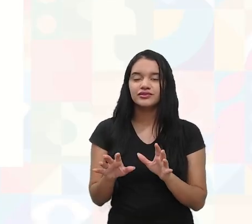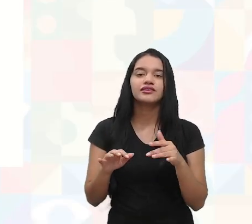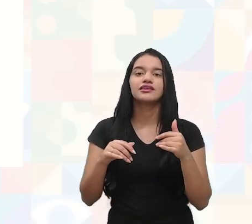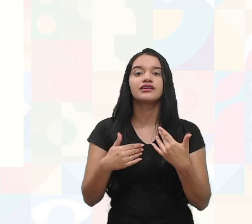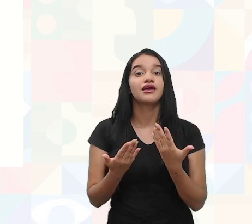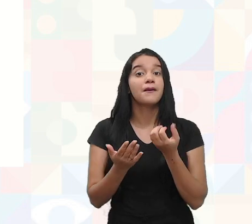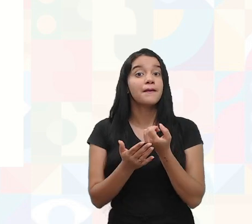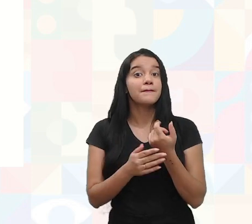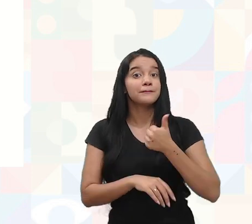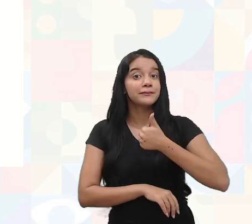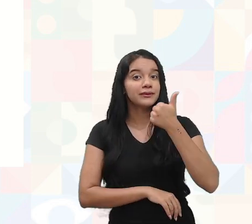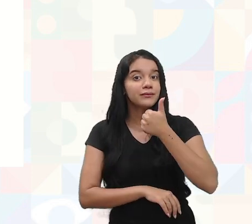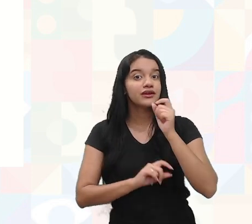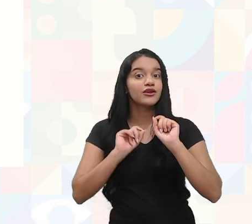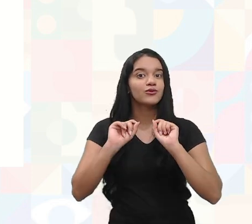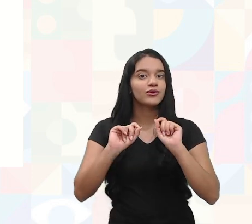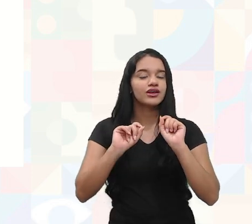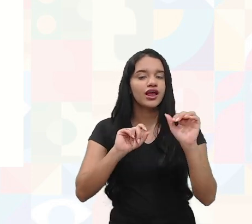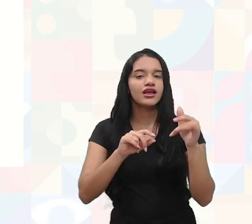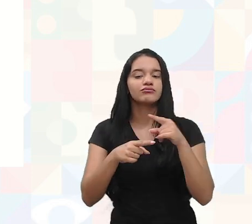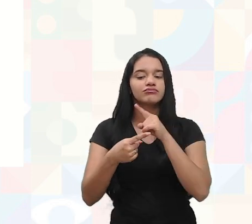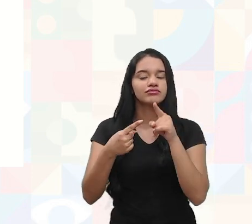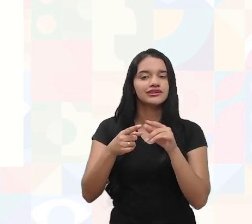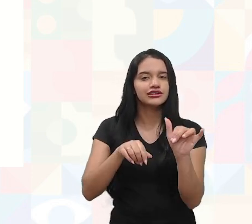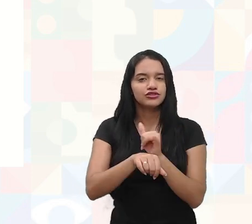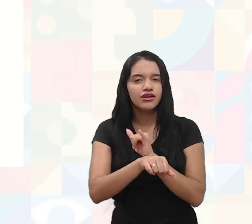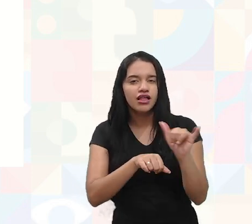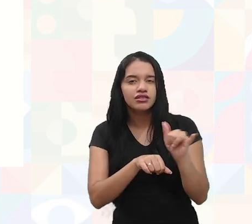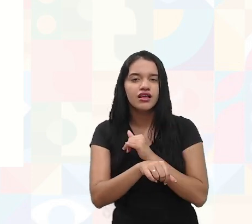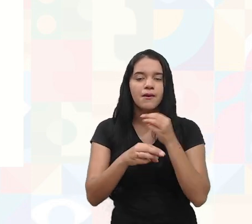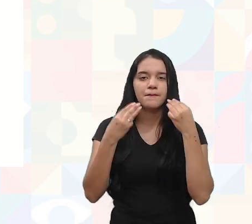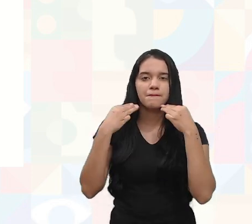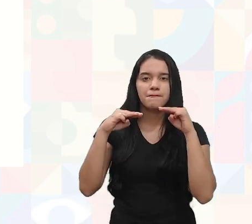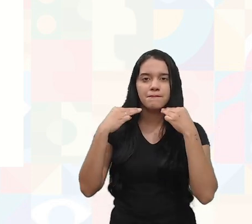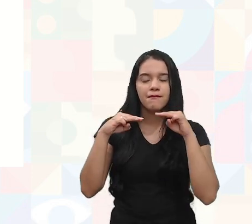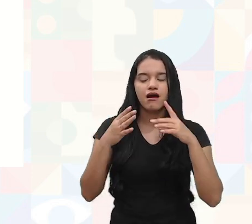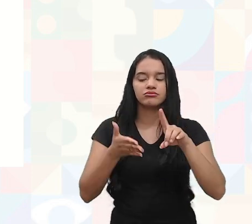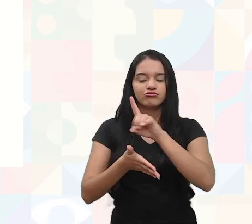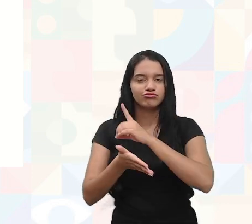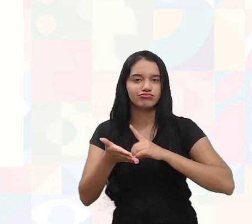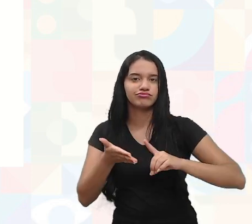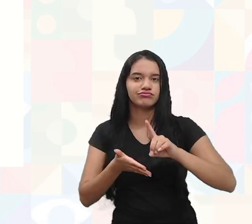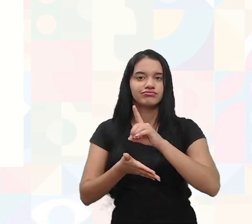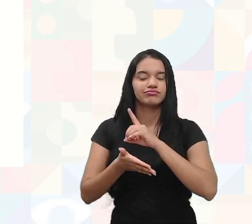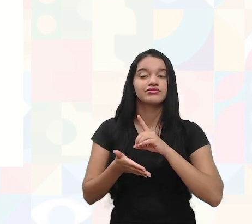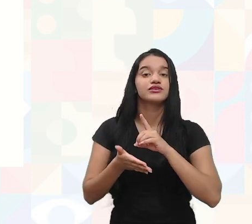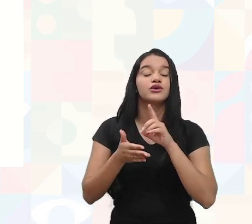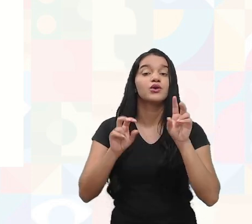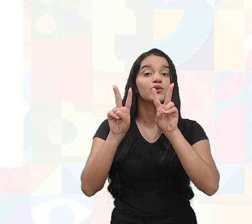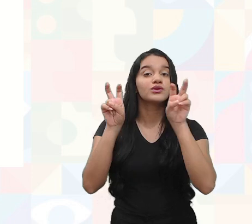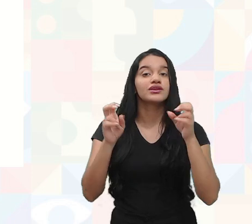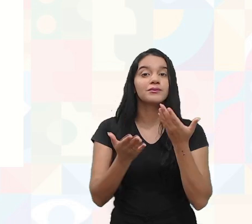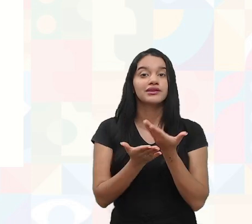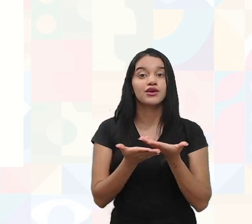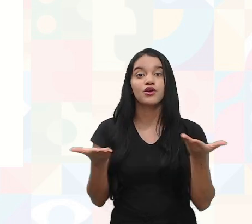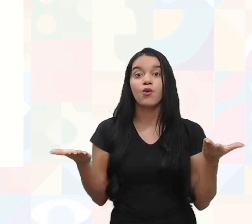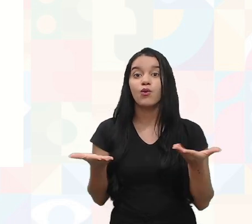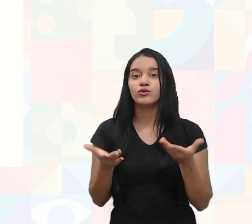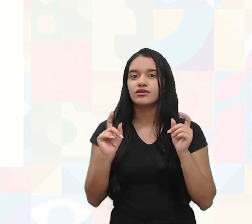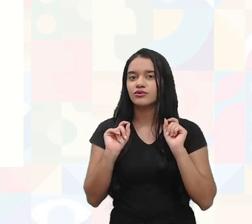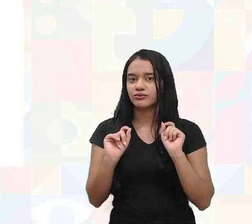intitulada como Estratégias de Marketing relacionadas ao design gráfico. E o tema da nossa aula de hoje